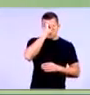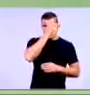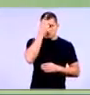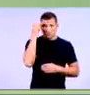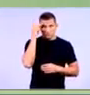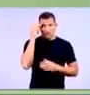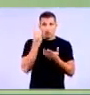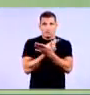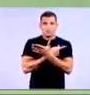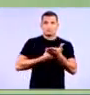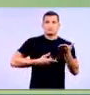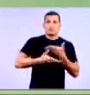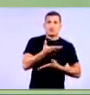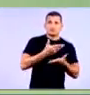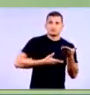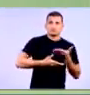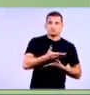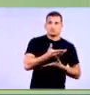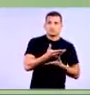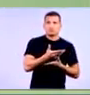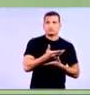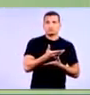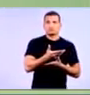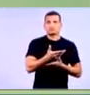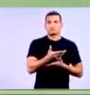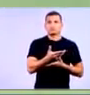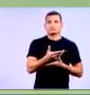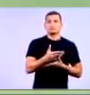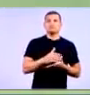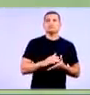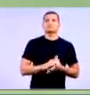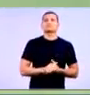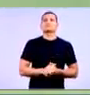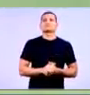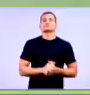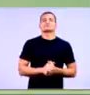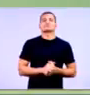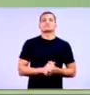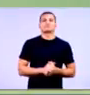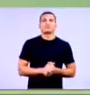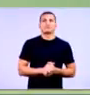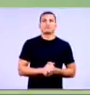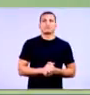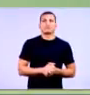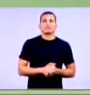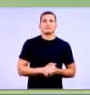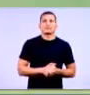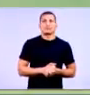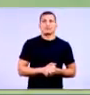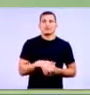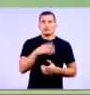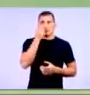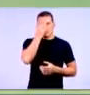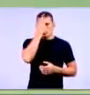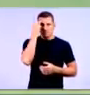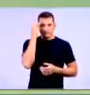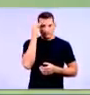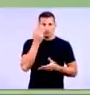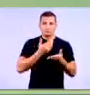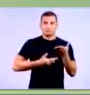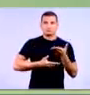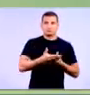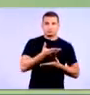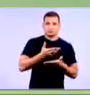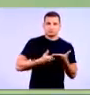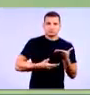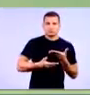entre sujeito e meio, e entre sujeito e objeto, e entre sujeitos. Então, vejam, entre sujeito